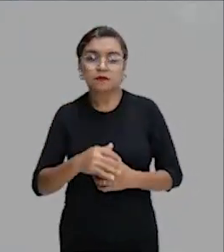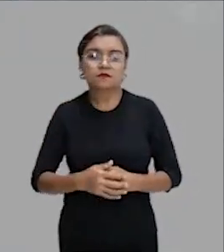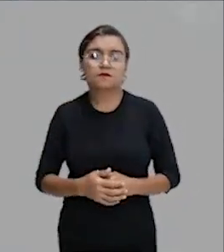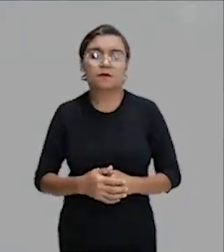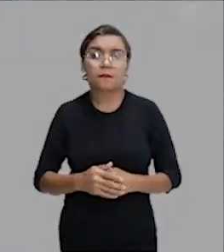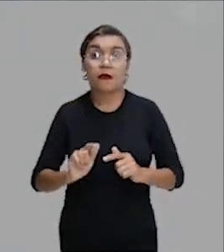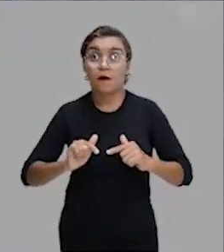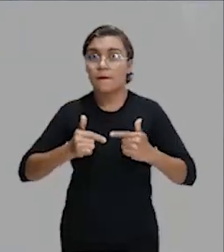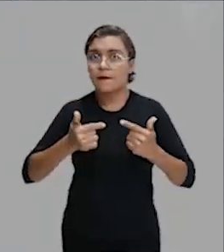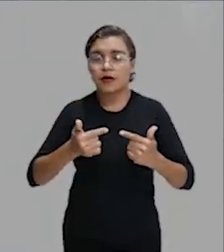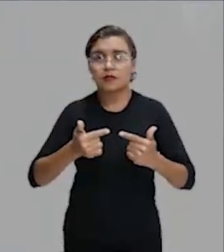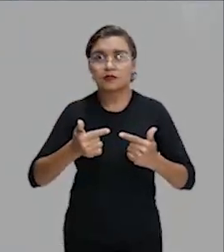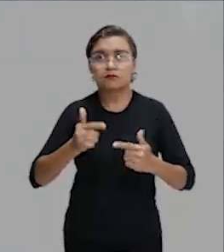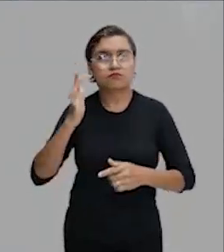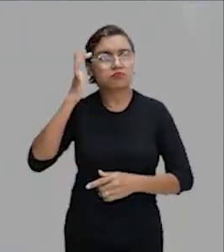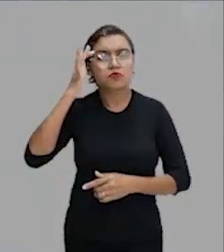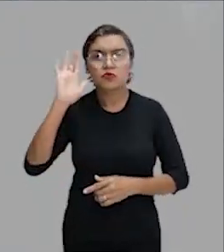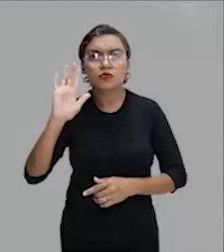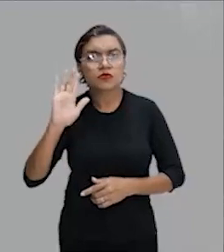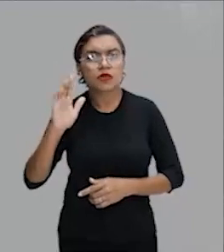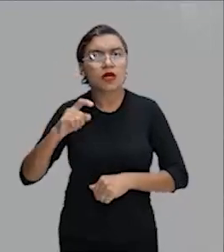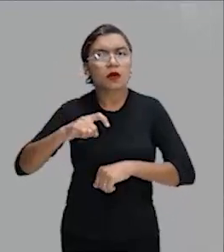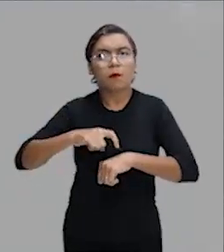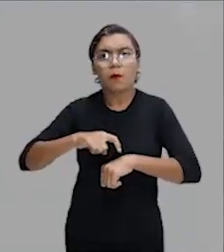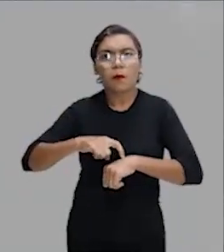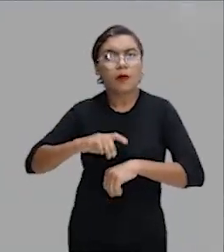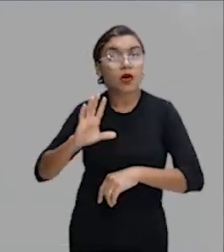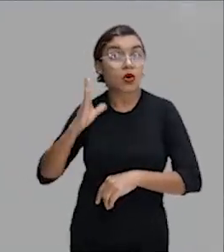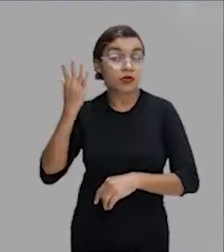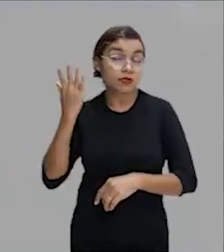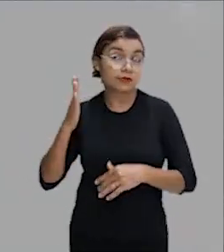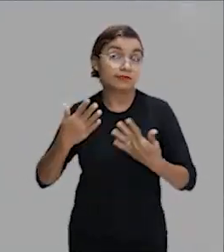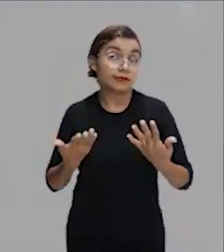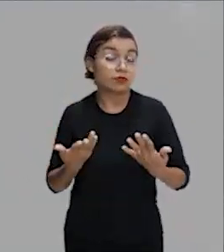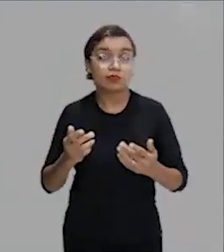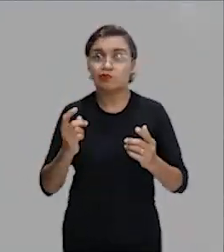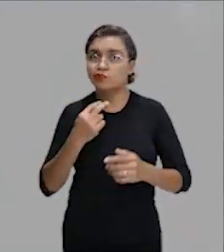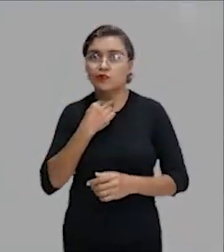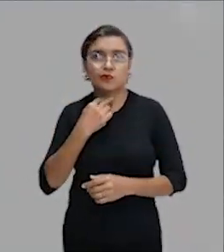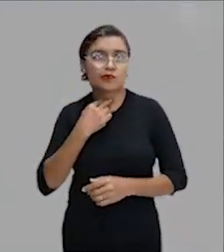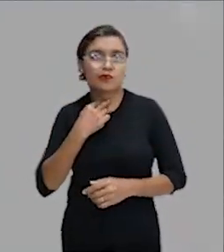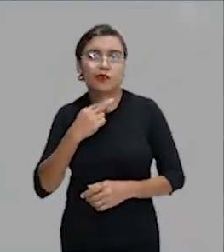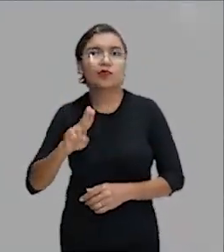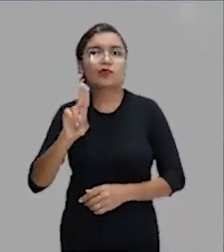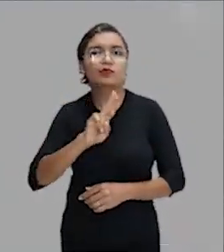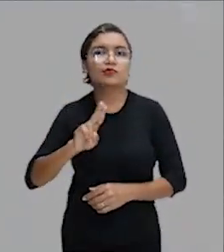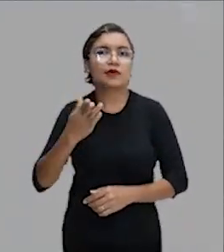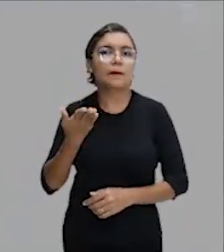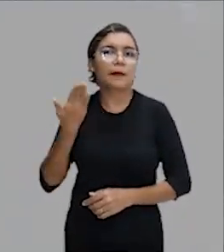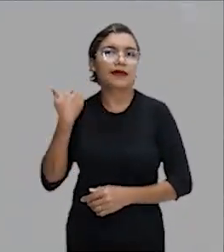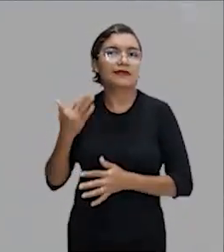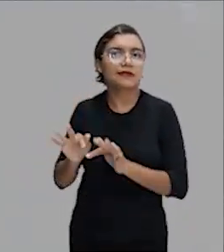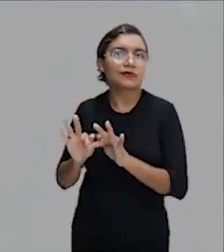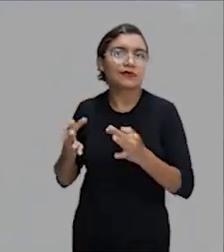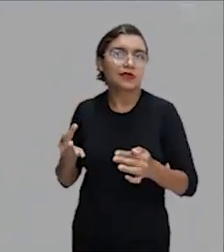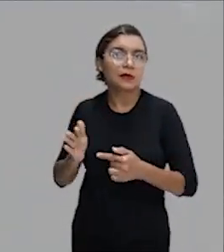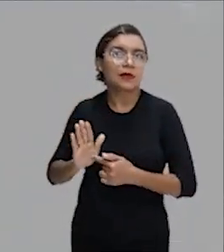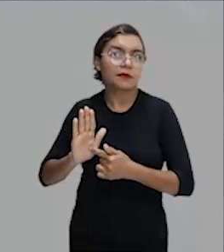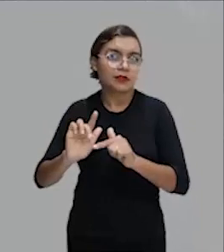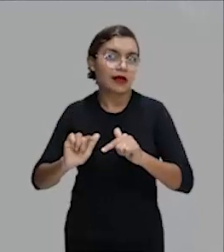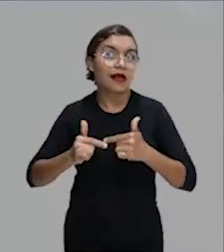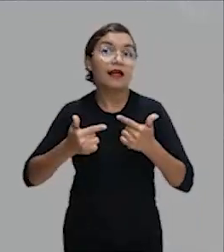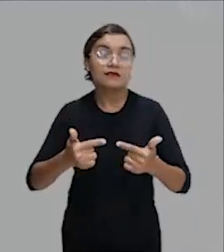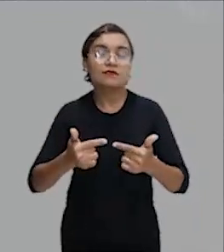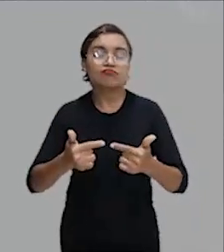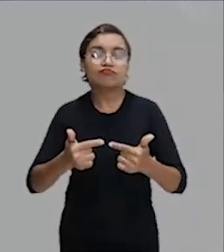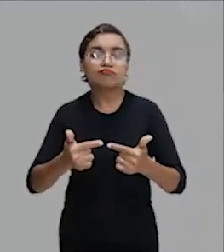uma ação que eu não sei quando ela aconteceu, e é por isso que você não pode usar o passado simples para indicar essa ação que você